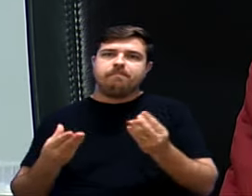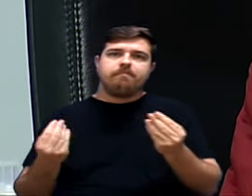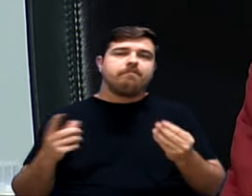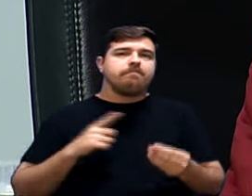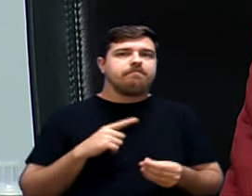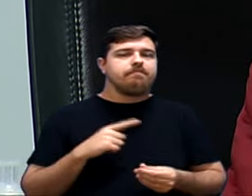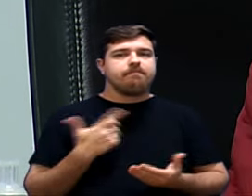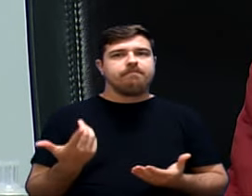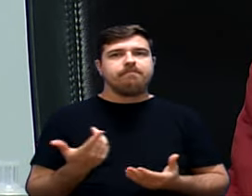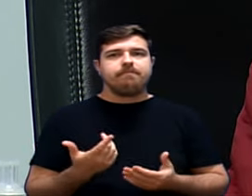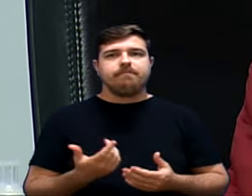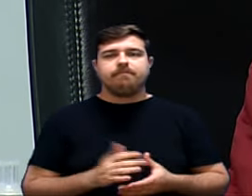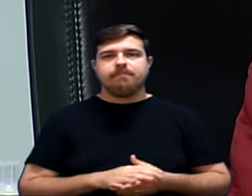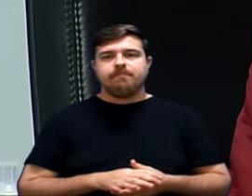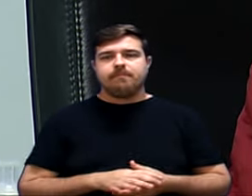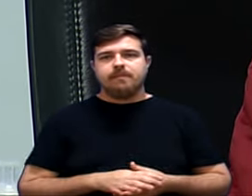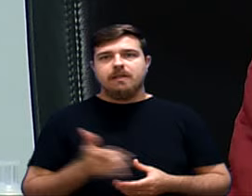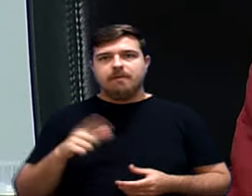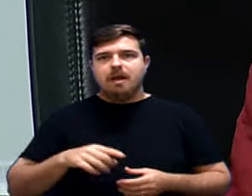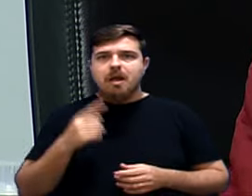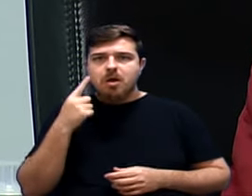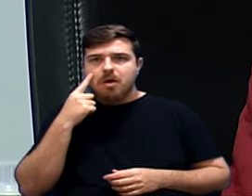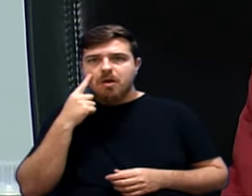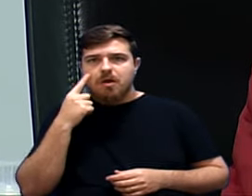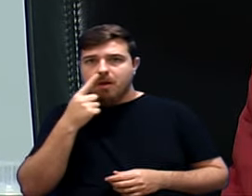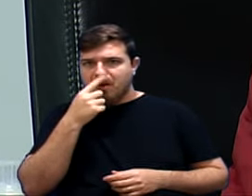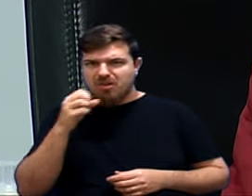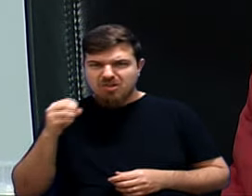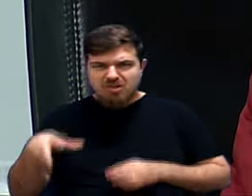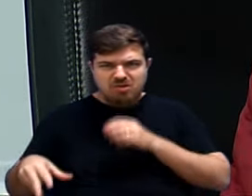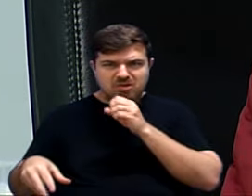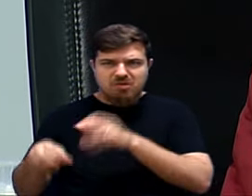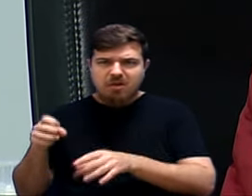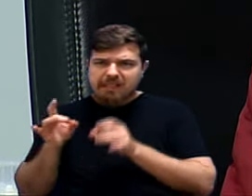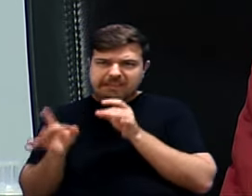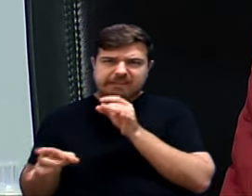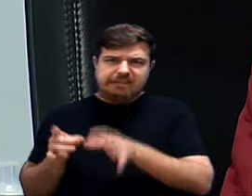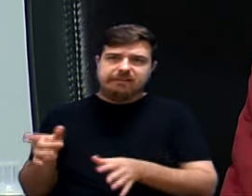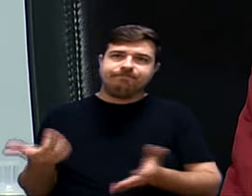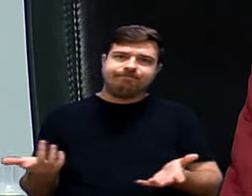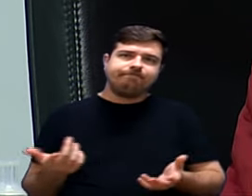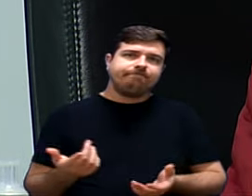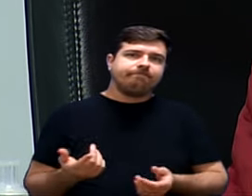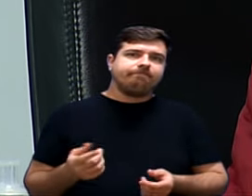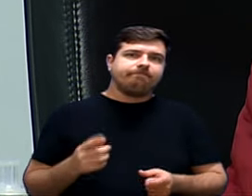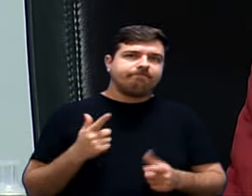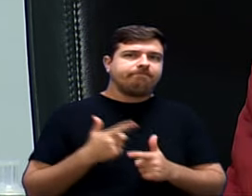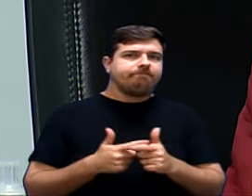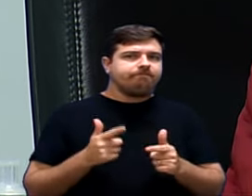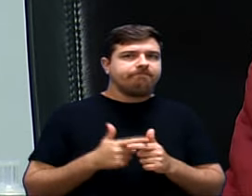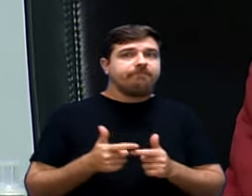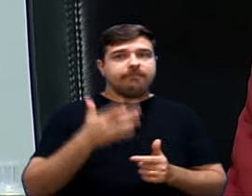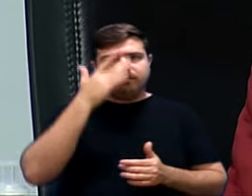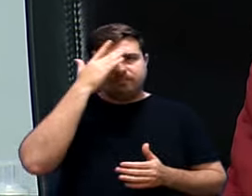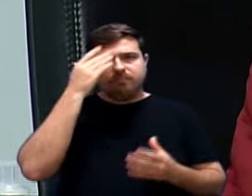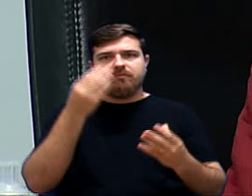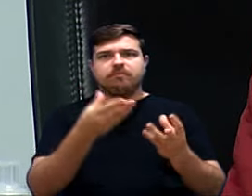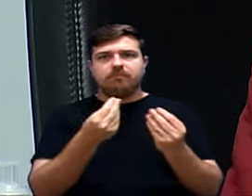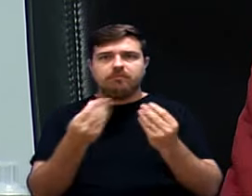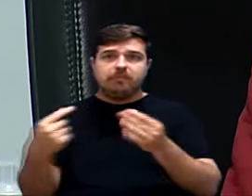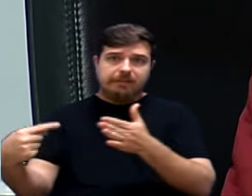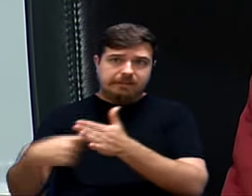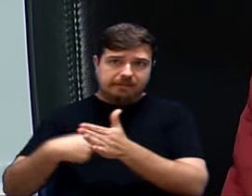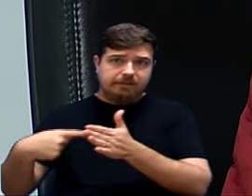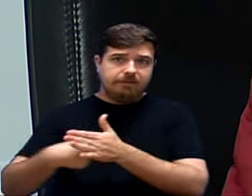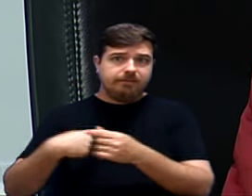e fora o desmatamento é o entulho o lixo que se coloca lá então essa questão chega muito forte sempre no gabinete perguntando pra a gente principalmente sabendo que a gente